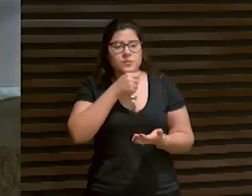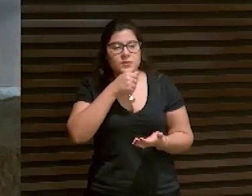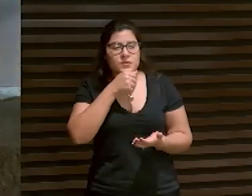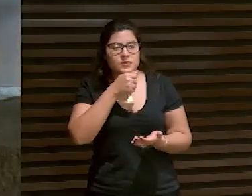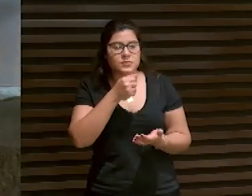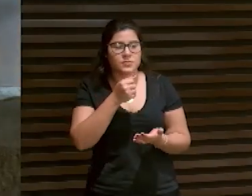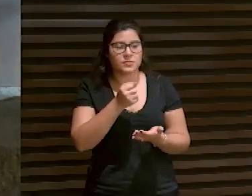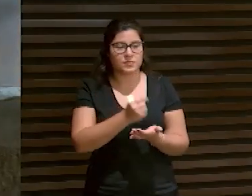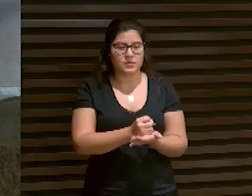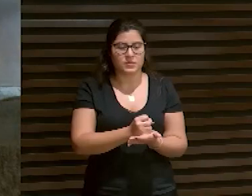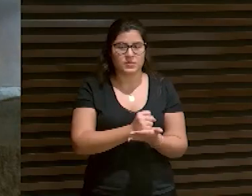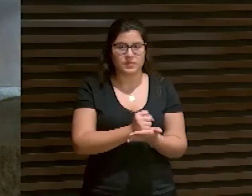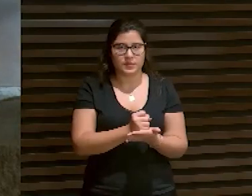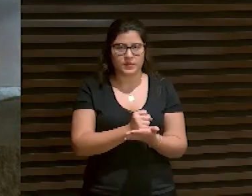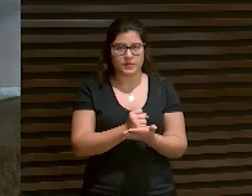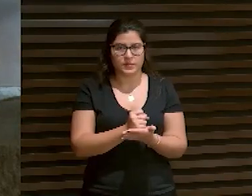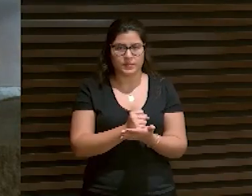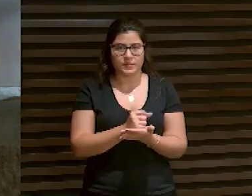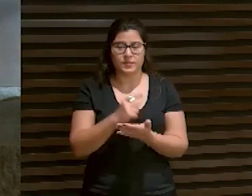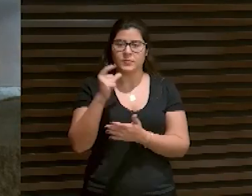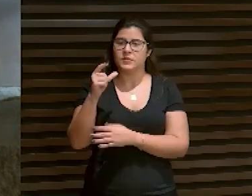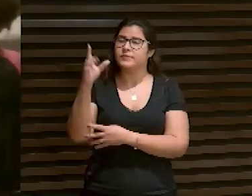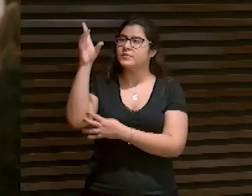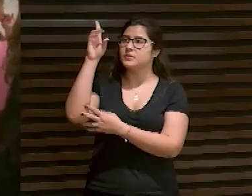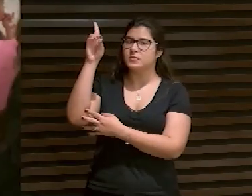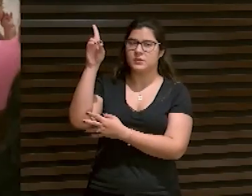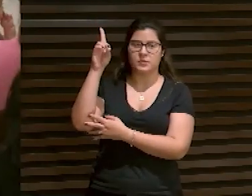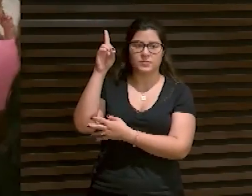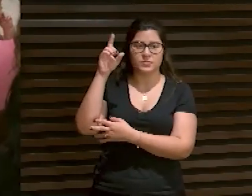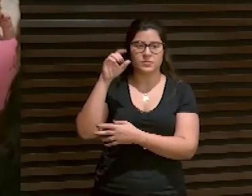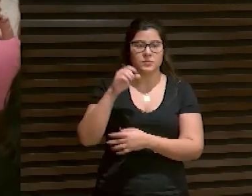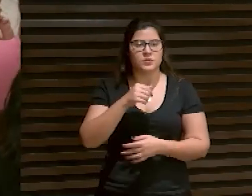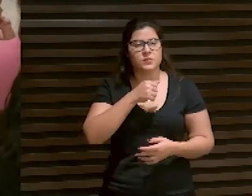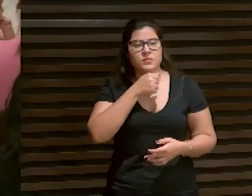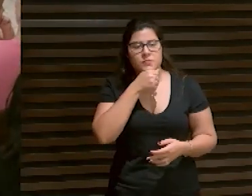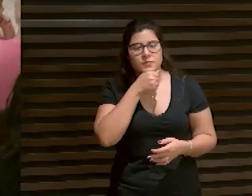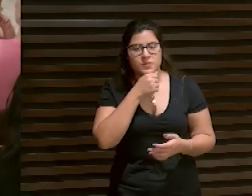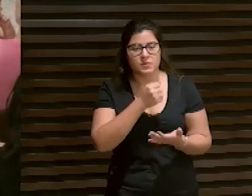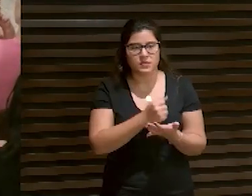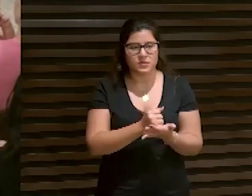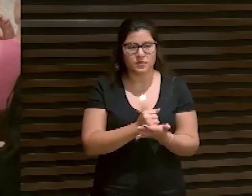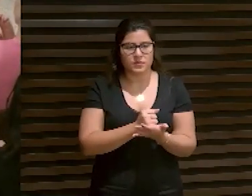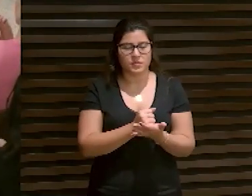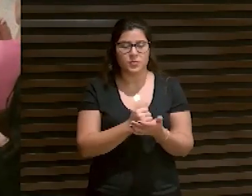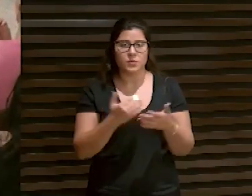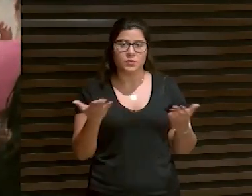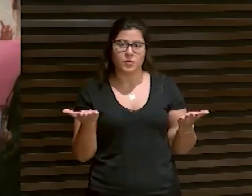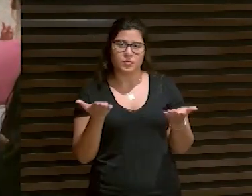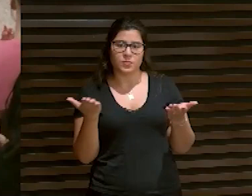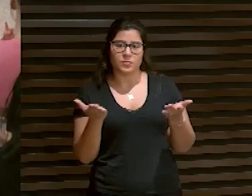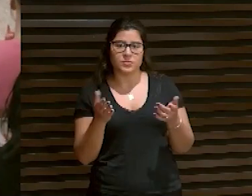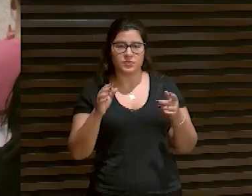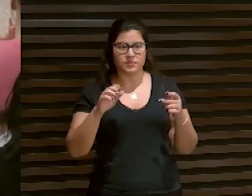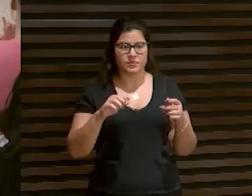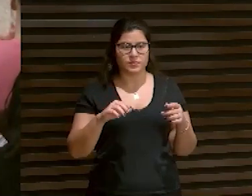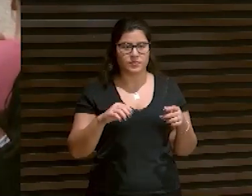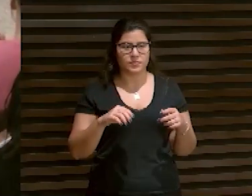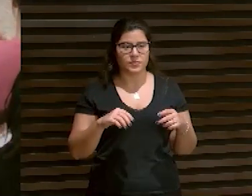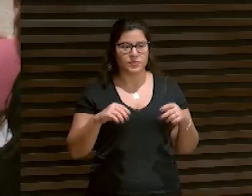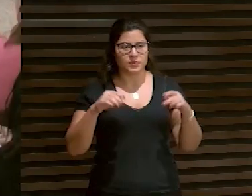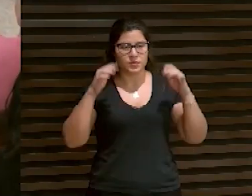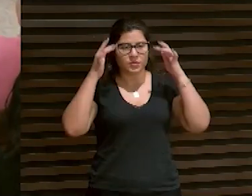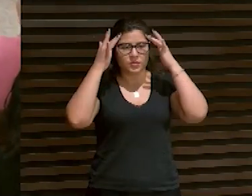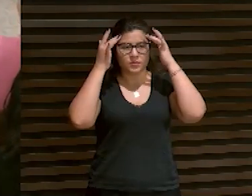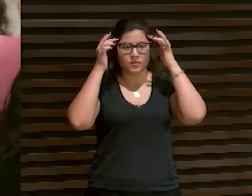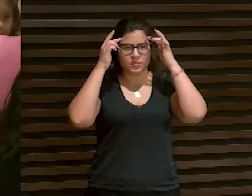palavra de Deus tanto quanto o Novo Testamento. Hoje em dia tem sido muito comum nas igrejas de ter um